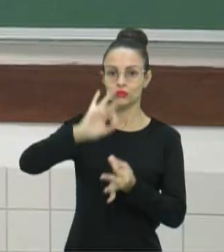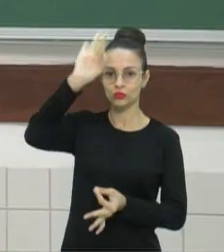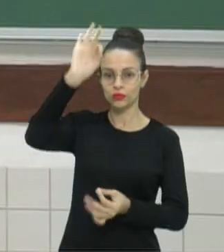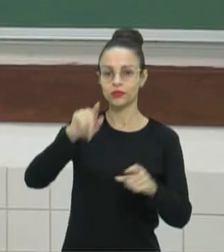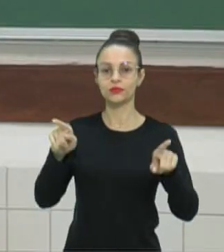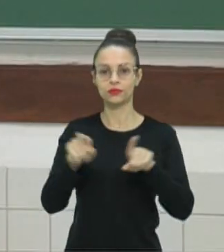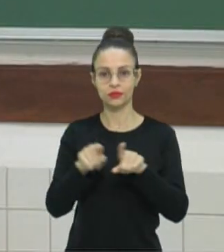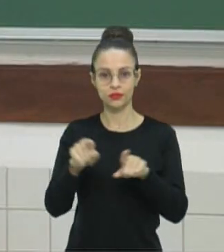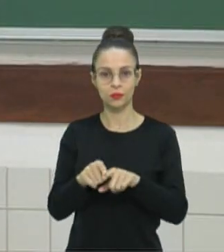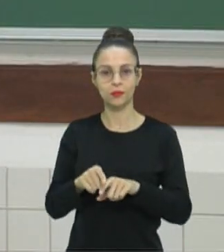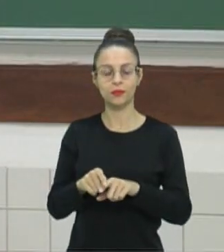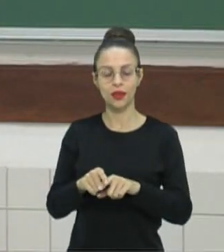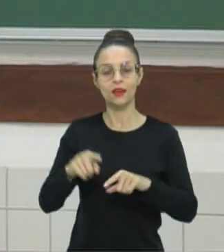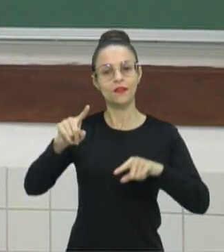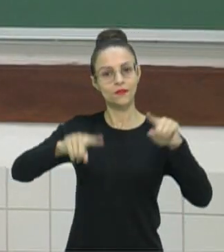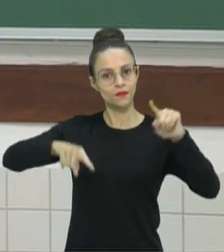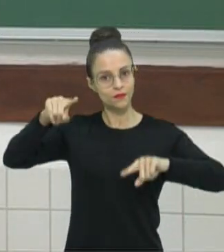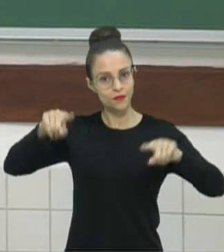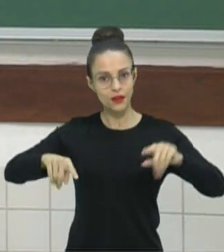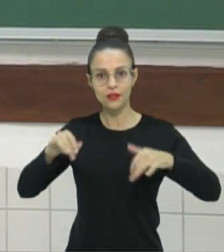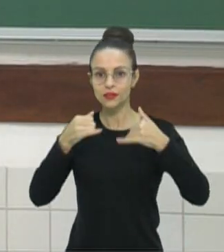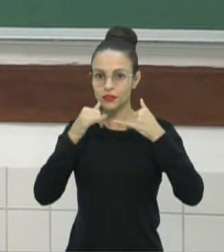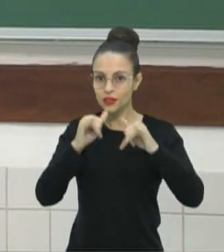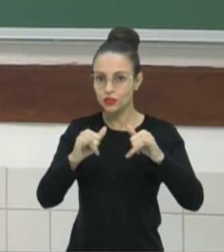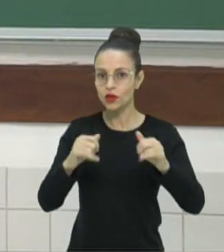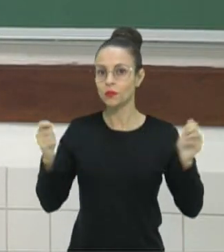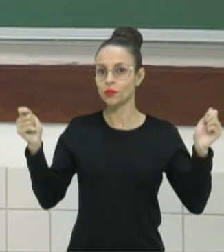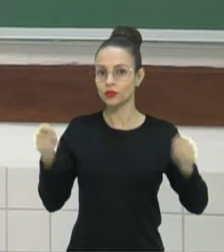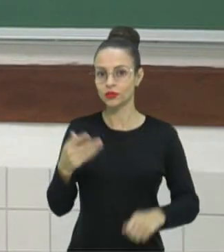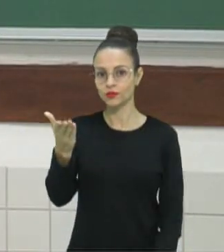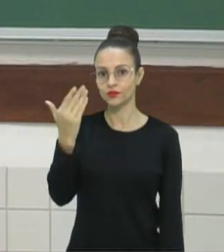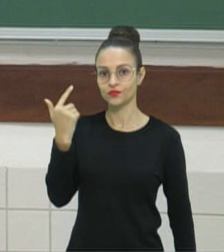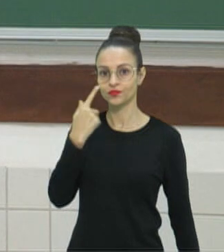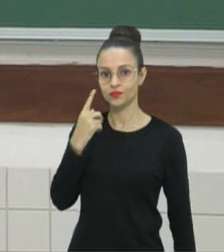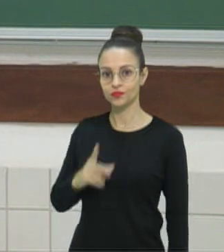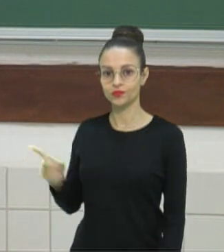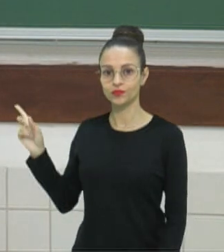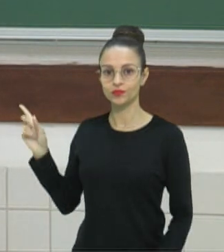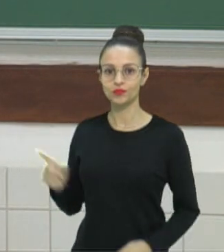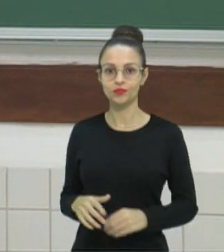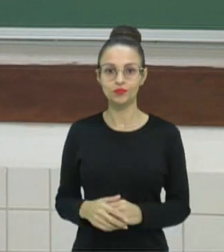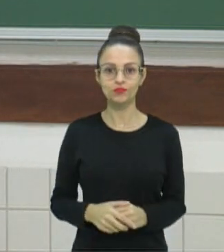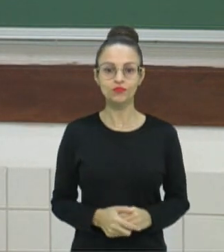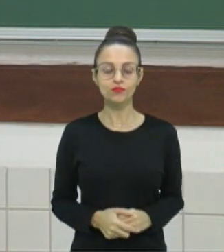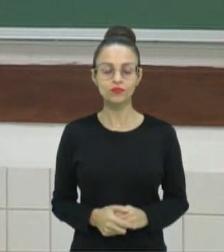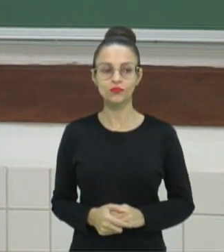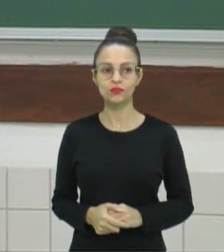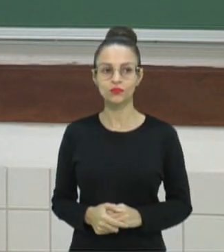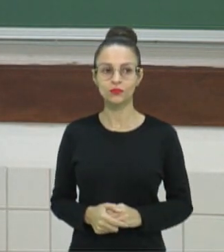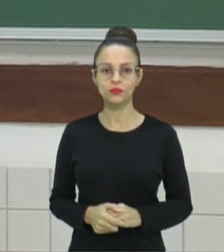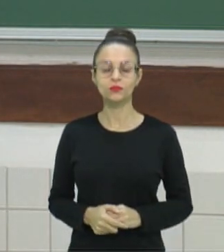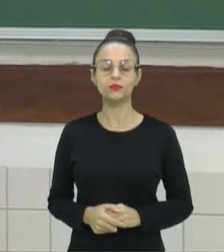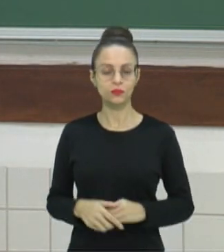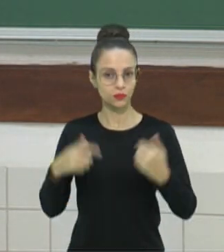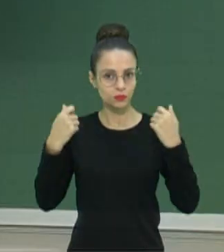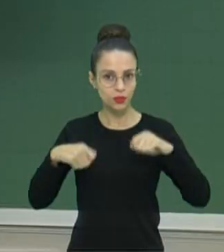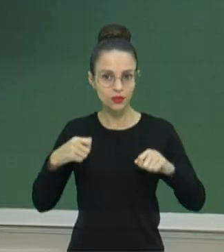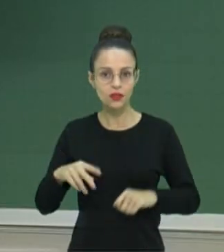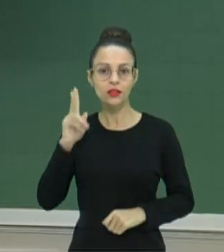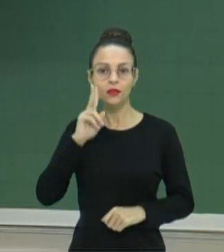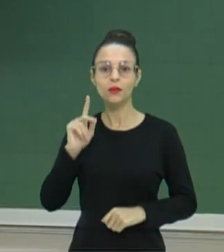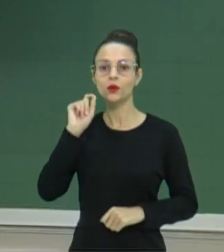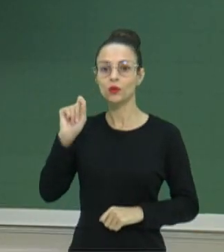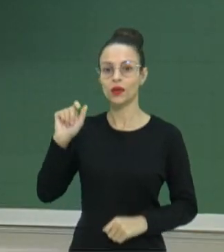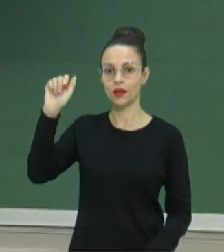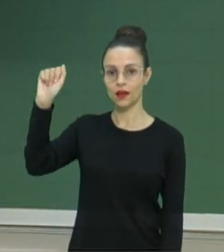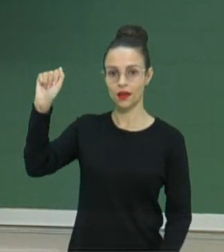da energia potencial, Cacarô. Então, vamos lá aqui, ó, meus queridos. Então, o que que nós temos que lembrar, né? Primeiro, item